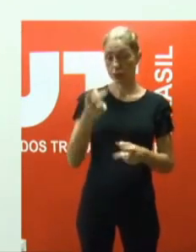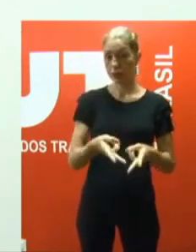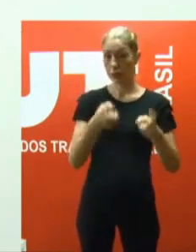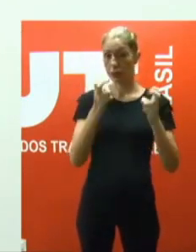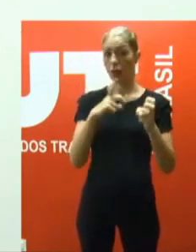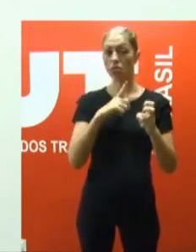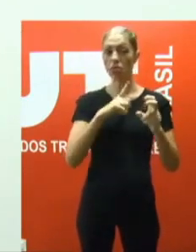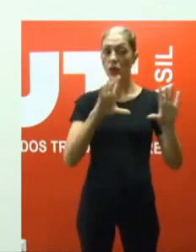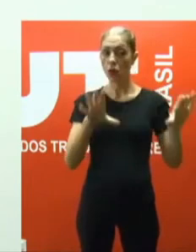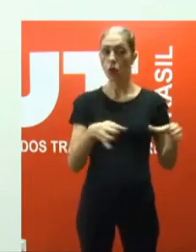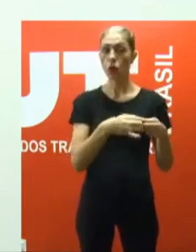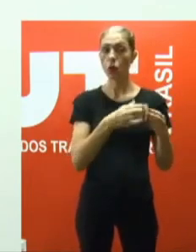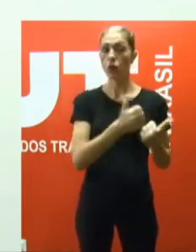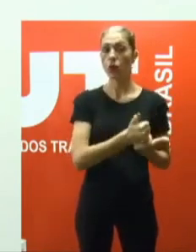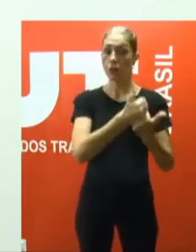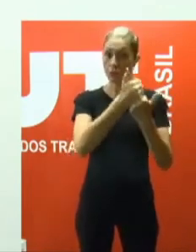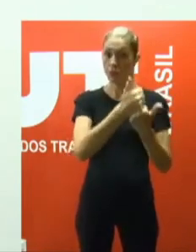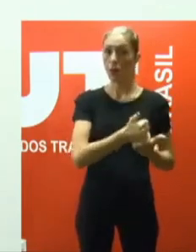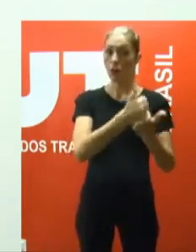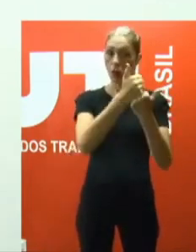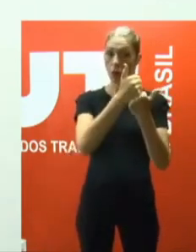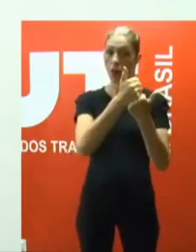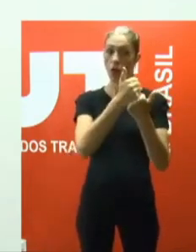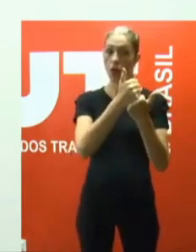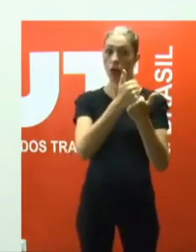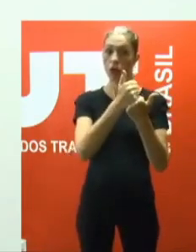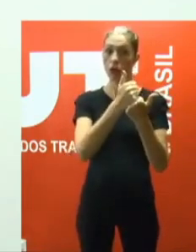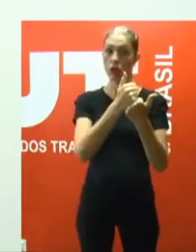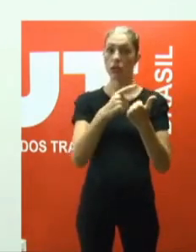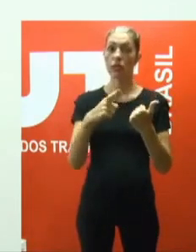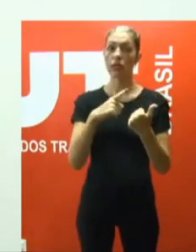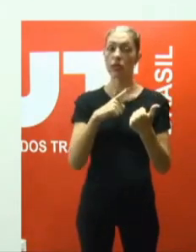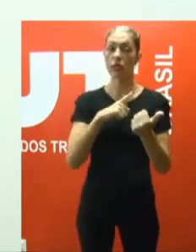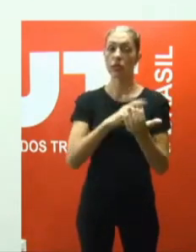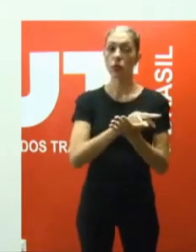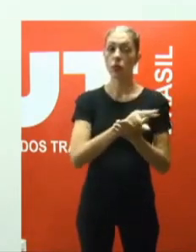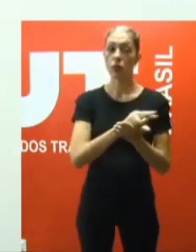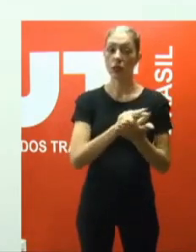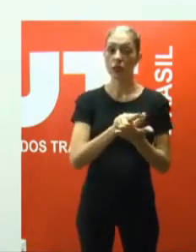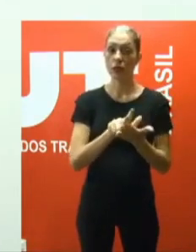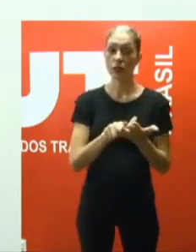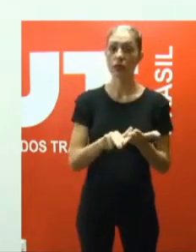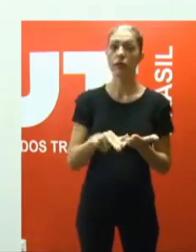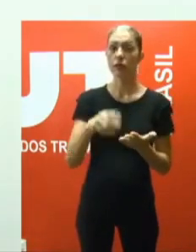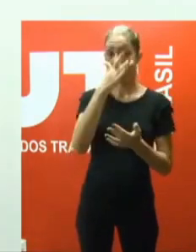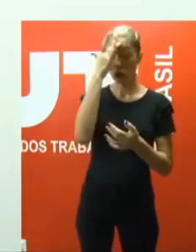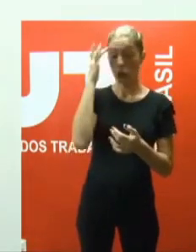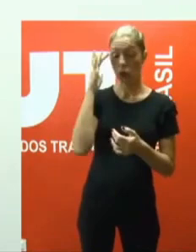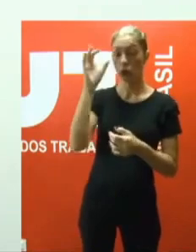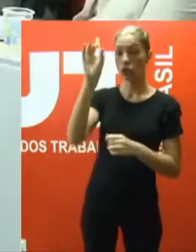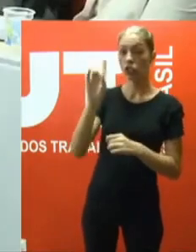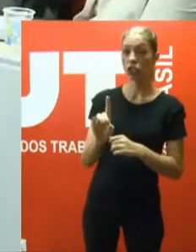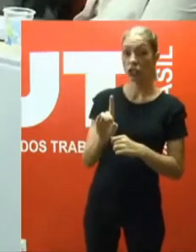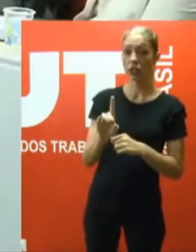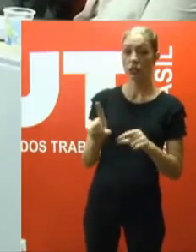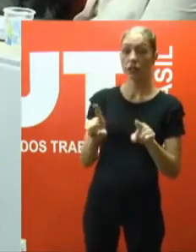turma. A turma dele envolve muitos milicianos, envolve muita gente de direita, envolve muita gente da área aposentada